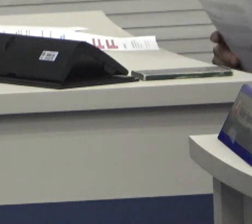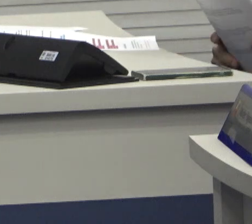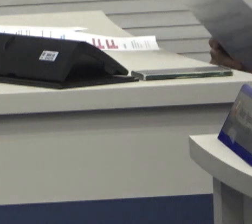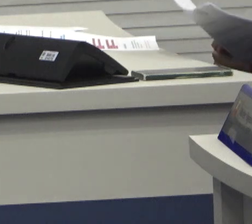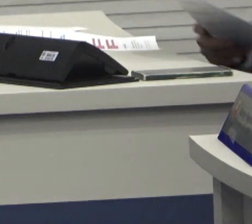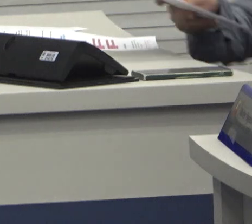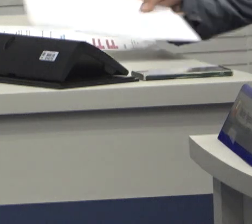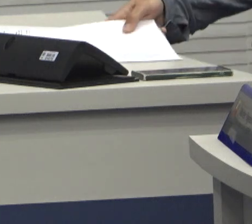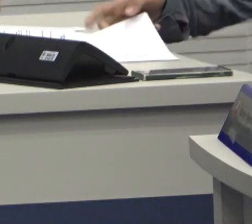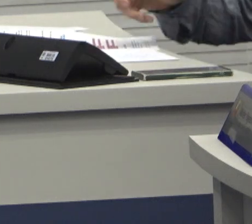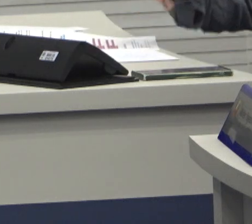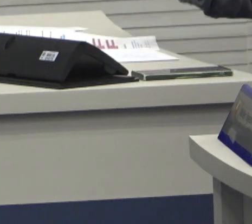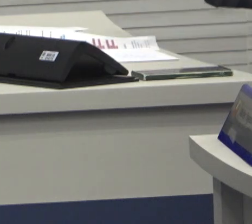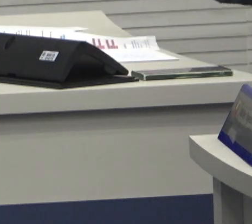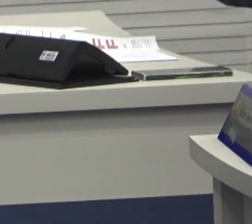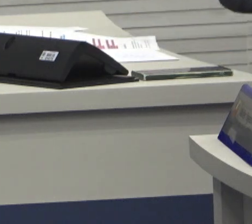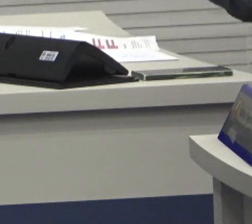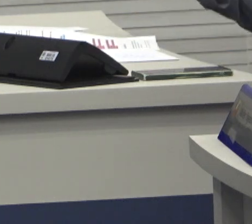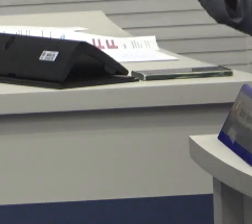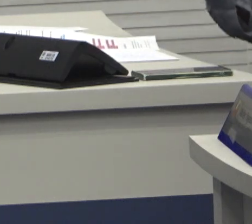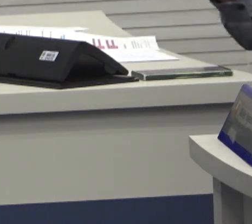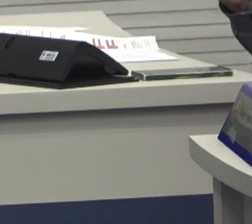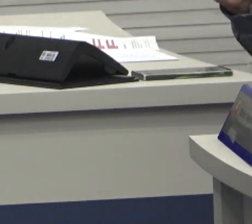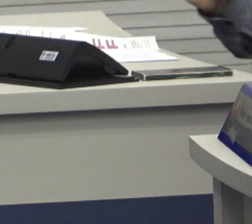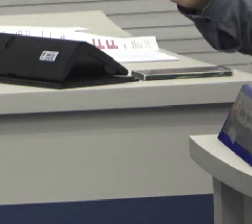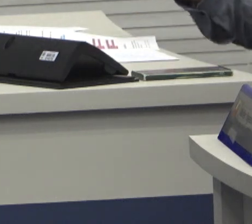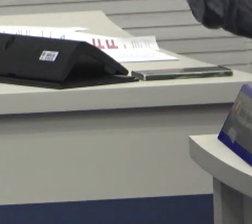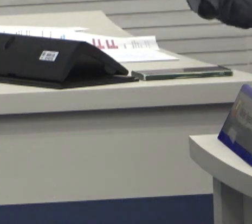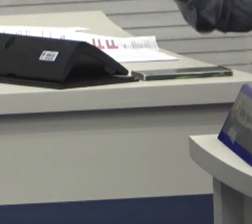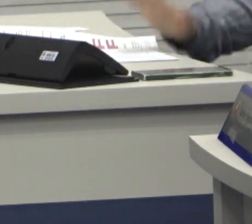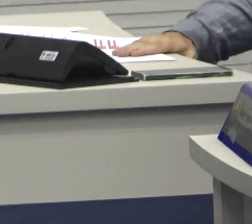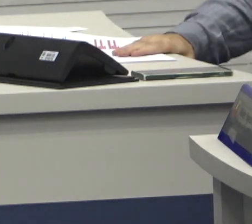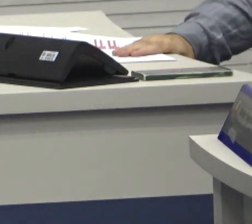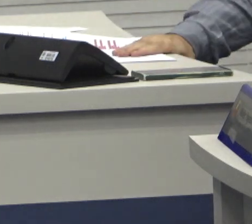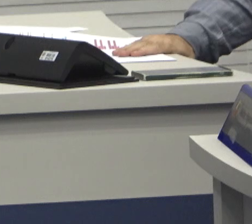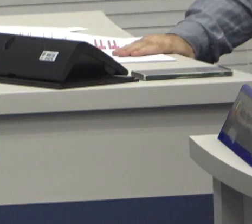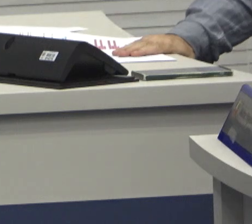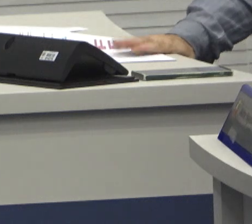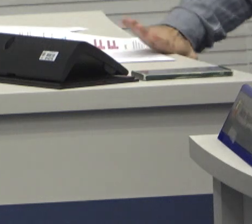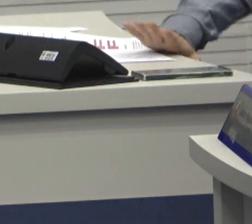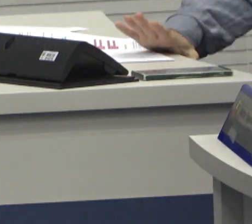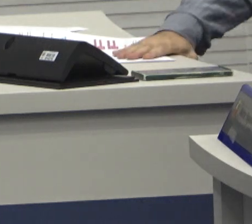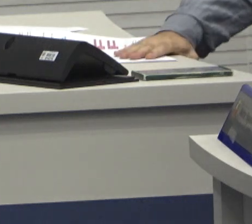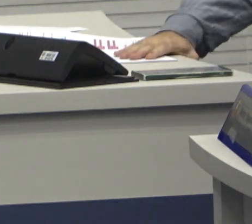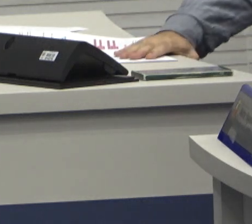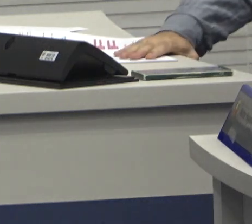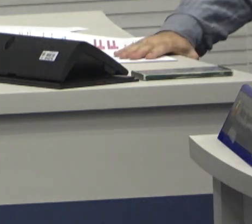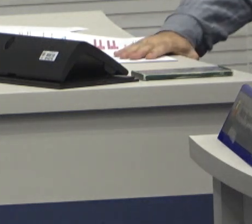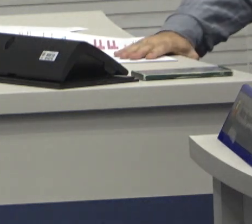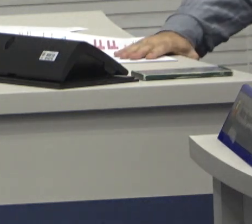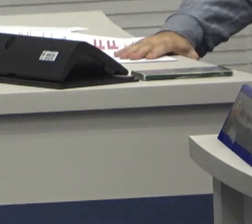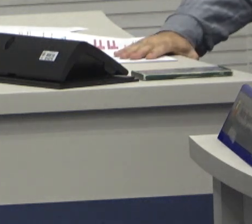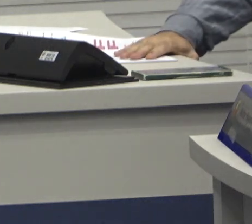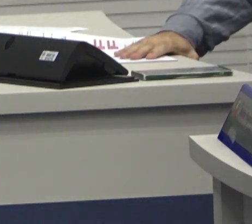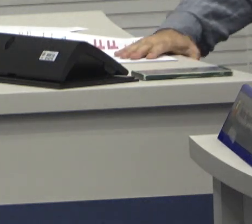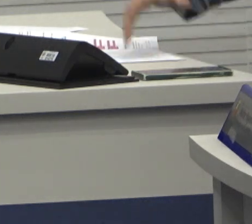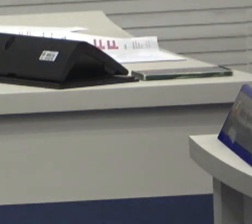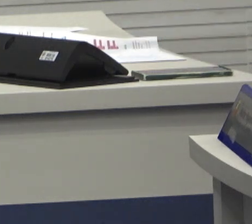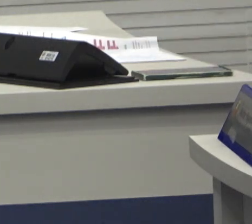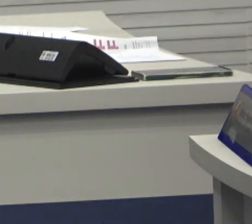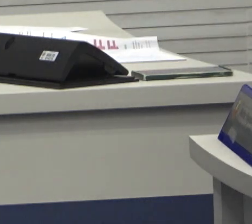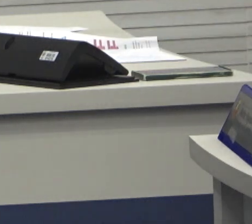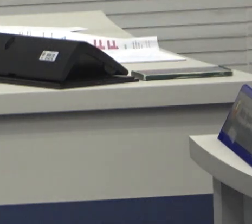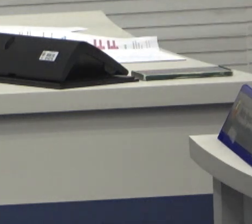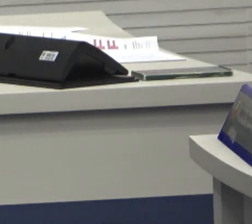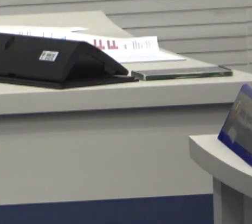sentidos. E aí a OAB, através da comissão lá de Meio Ambiente, poderá ajudar muito nesse